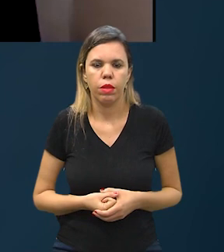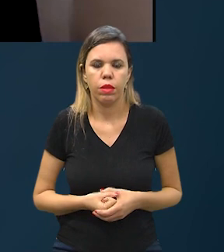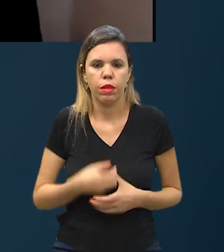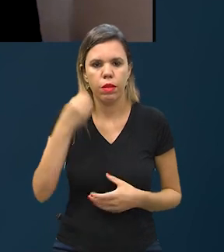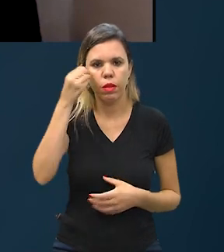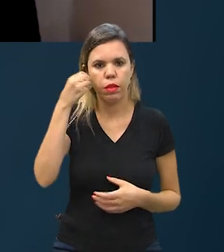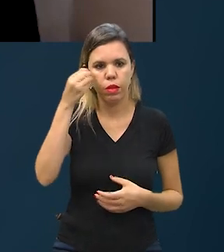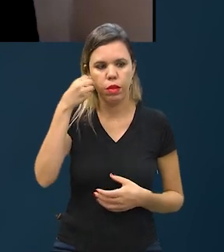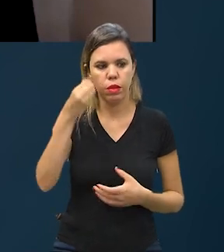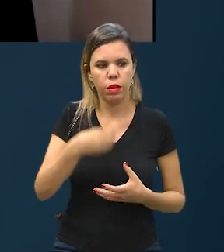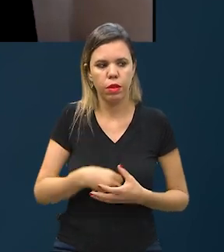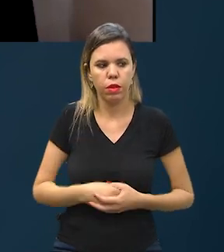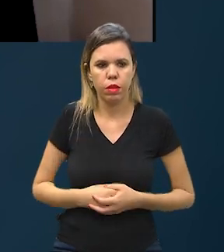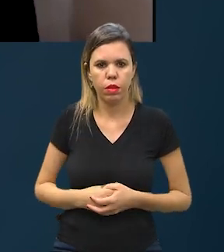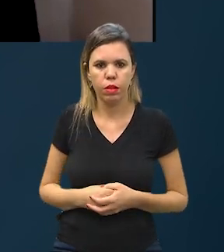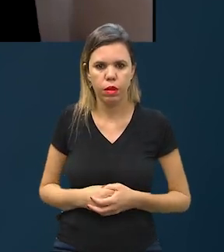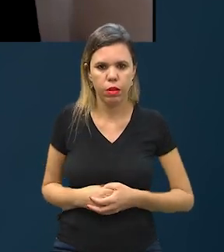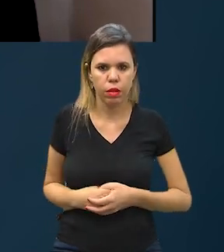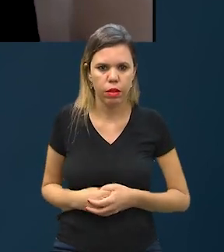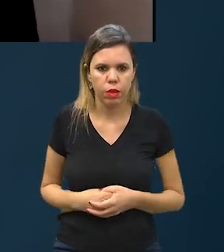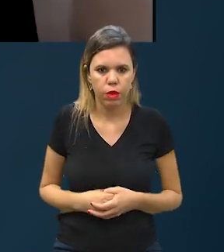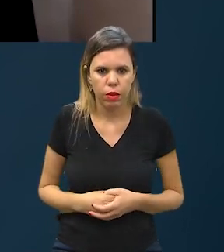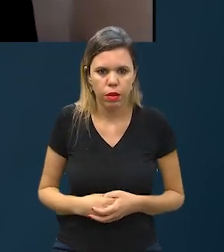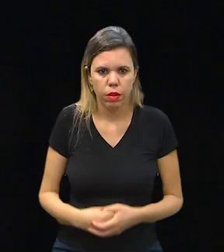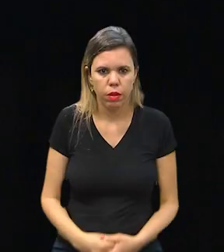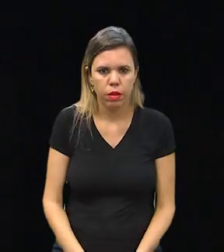a partir